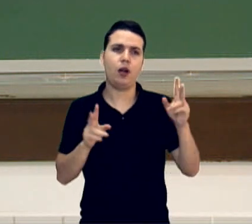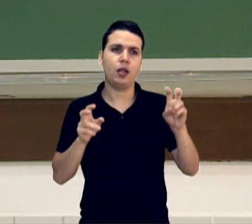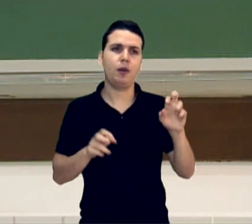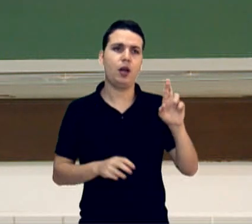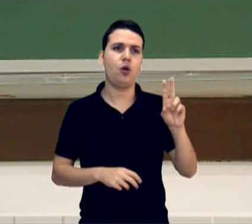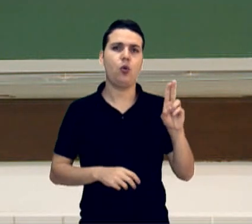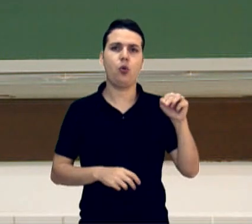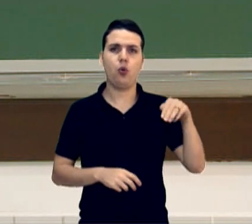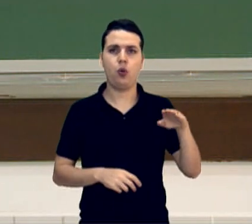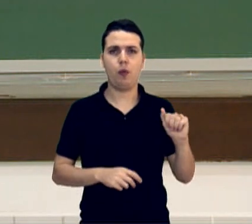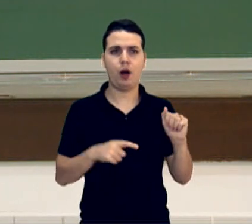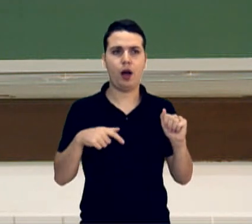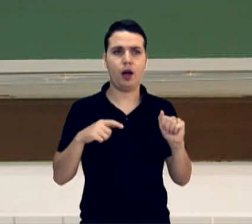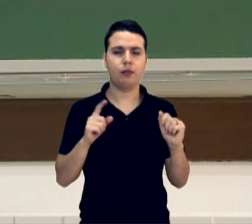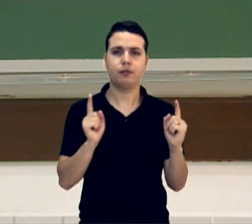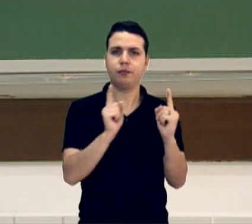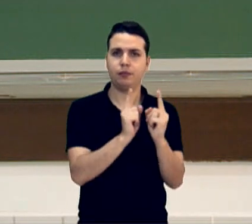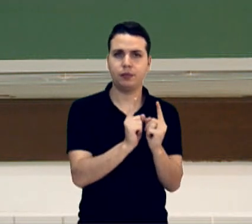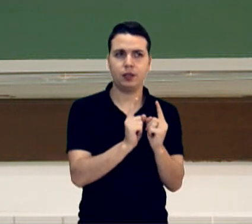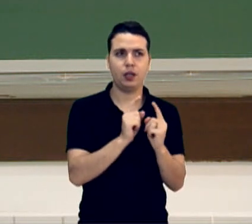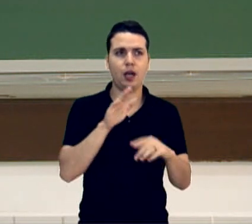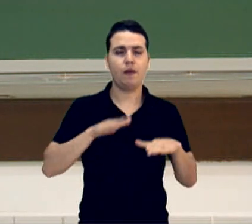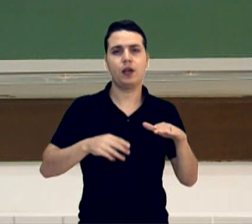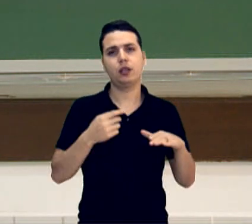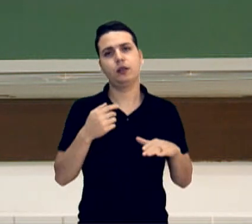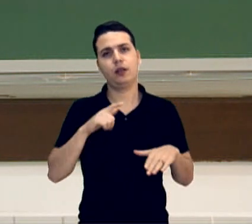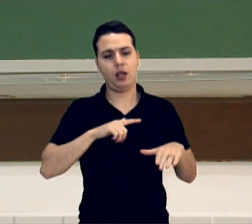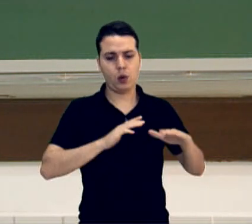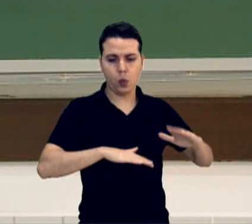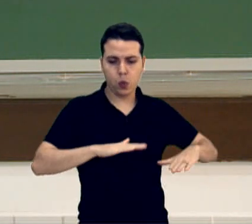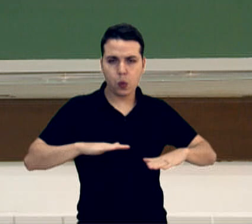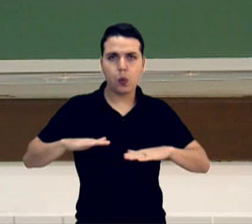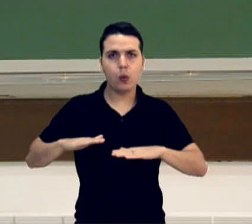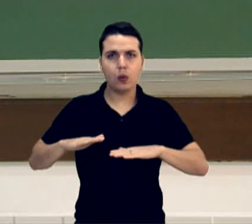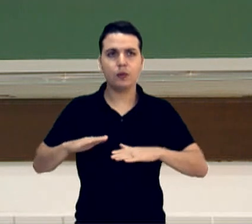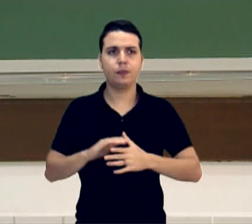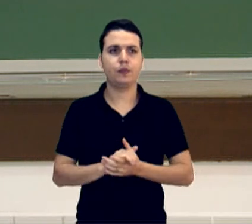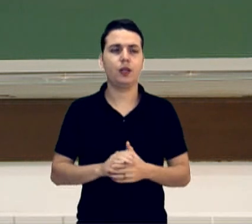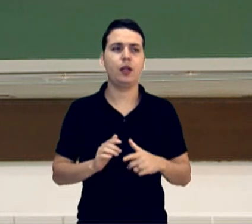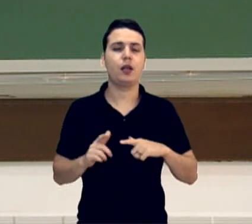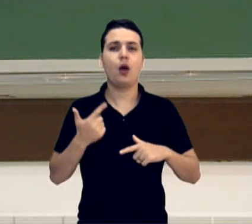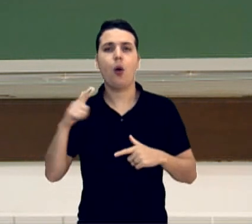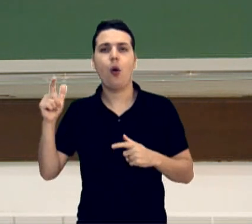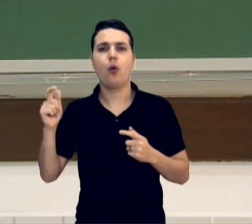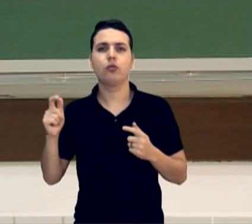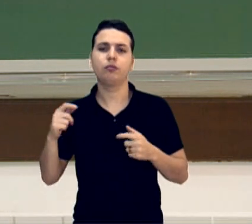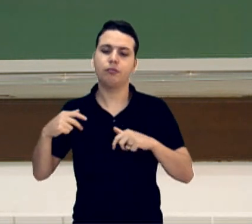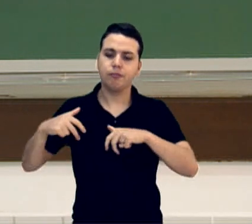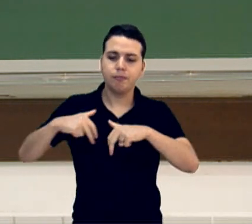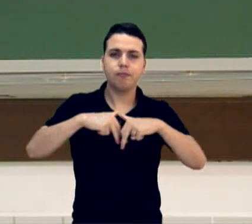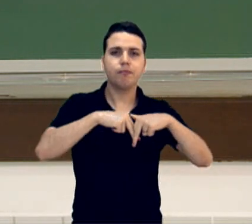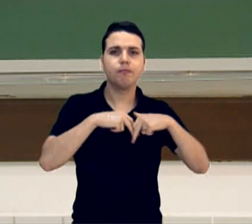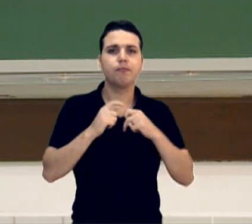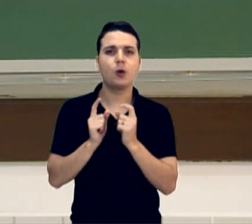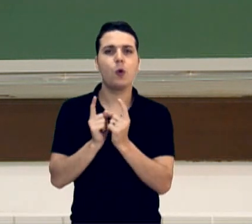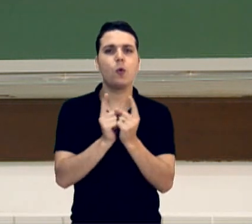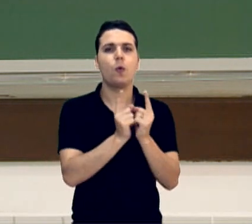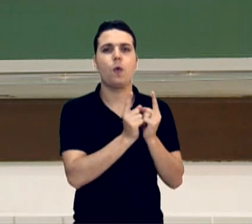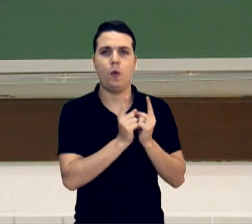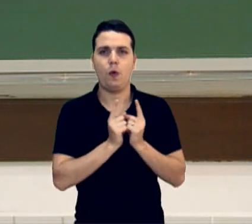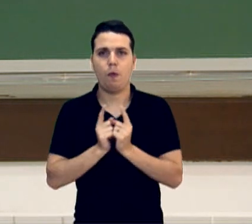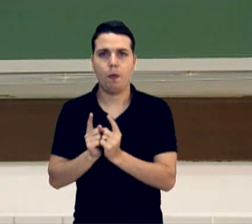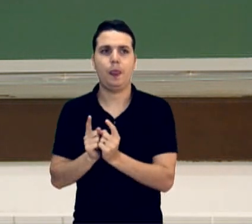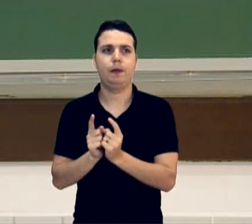casal. Então, enquanto uns tocam, né? Percussão, tambores, os outros dançam. Então, tem uma